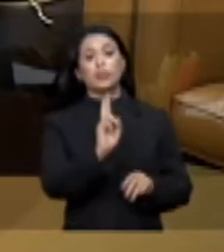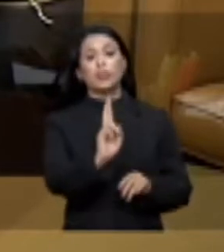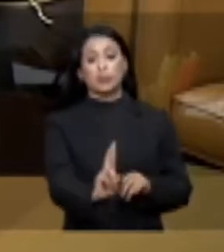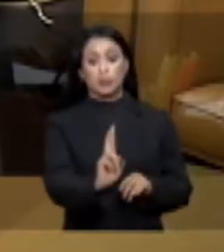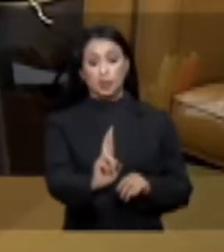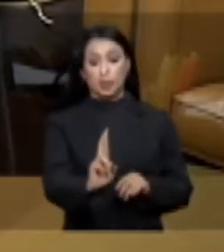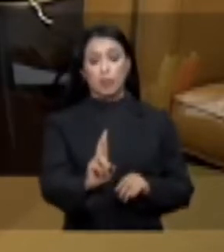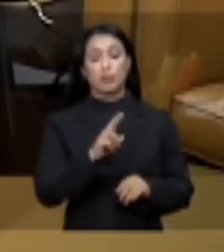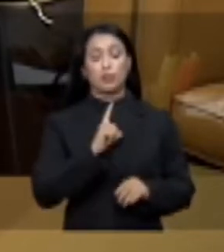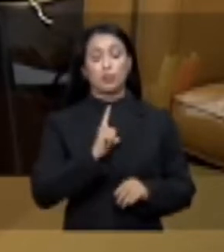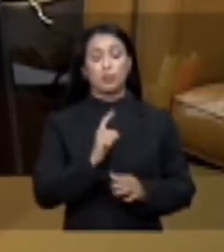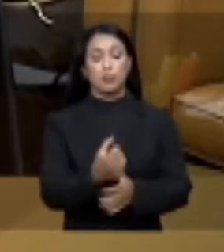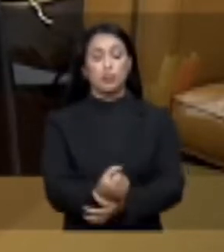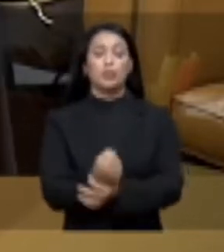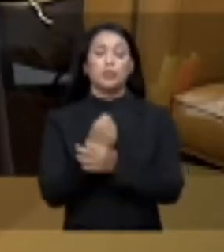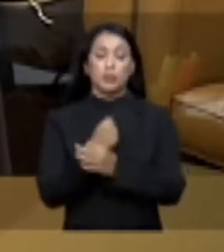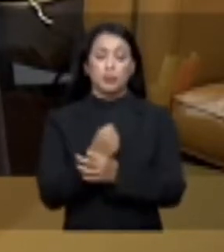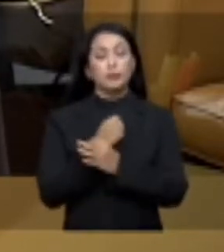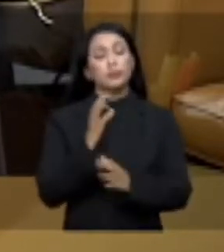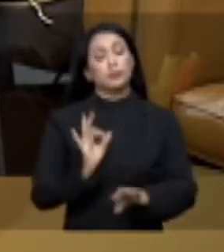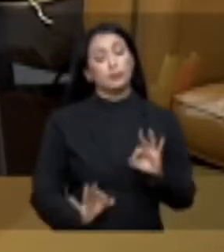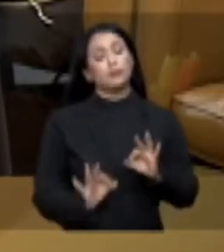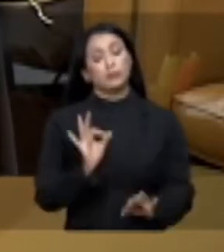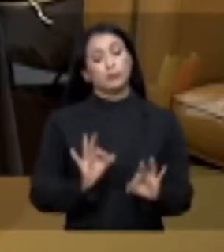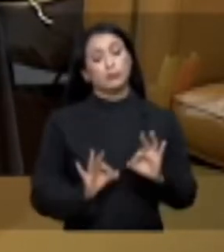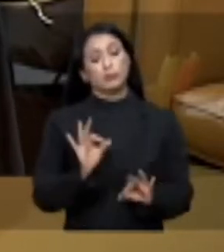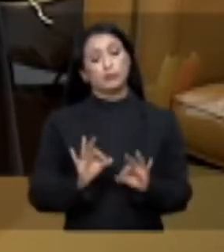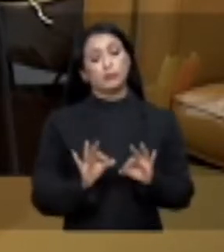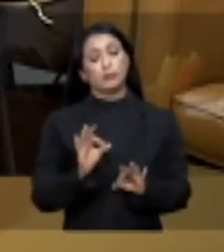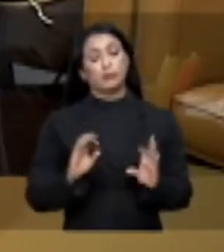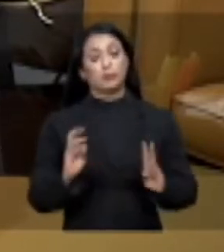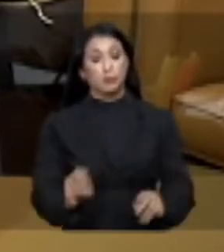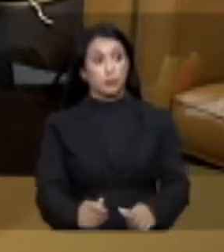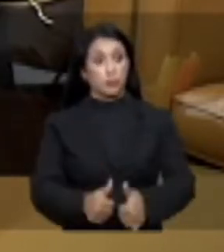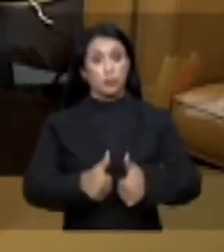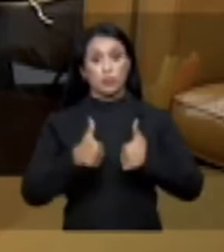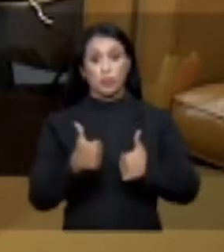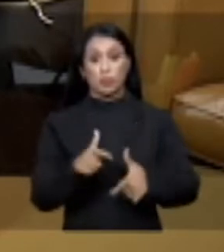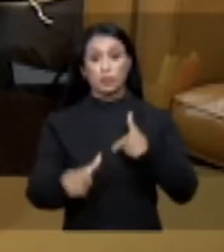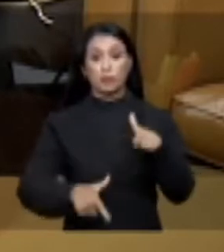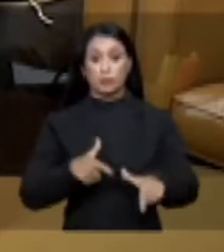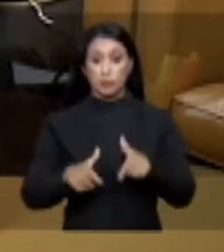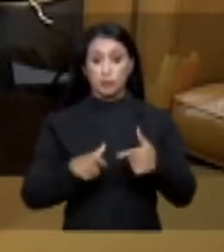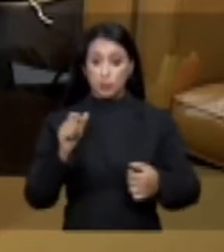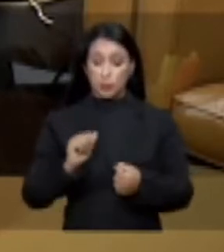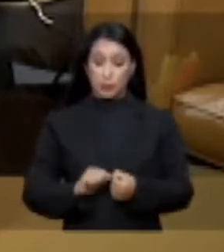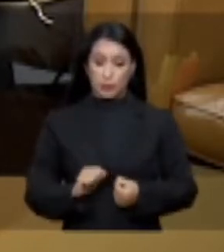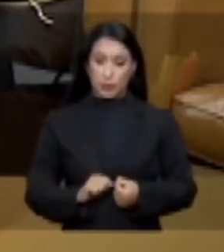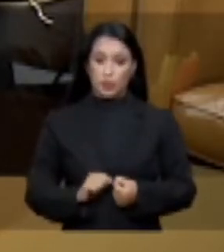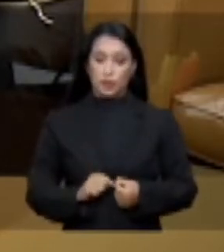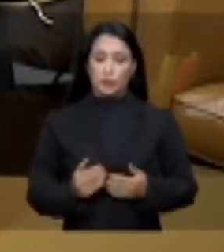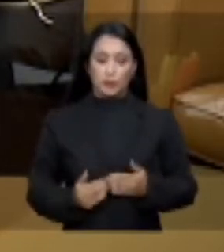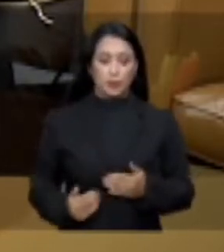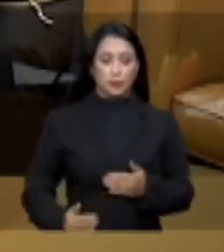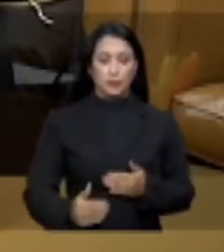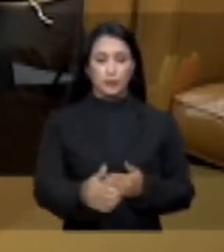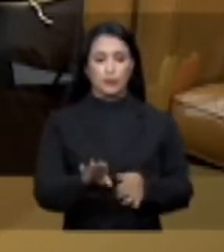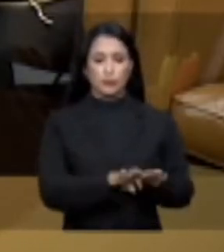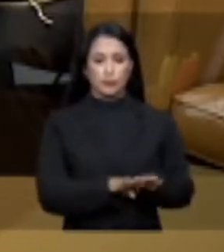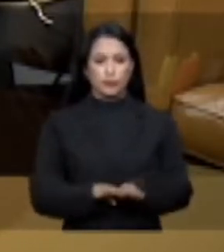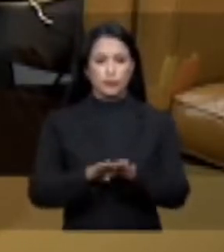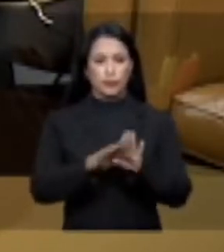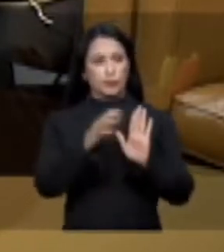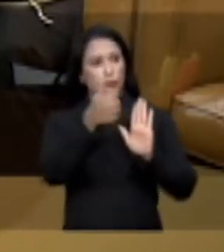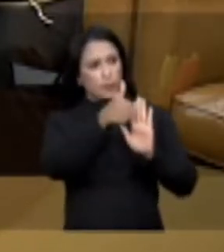representa incremento na segurança jurídica e nos padrões de qualidade do serviço que será prestado, a partir da uniformização